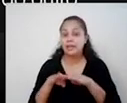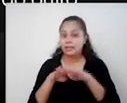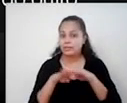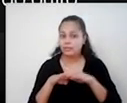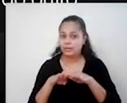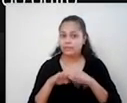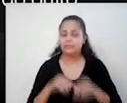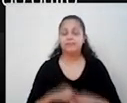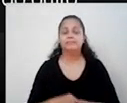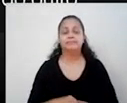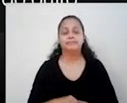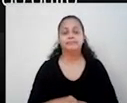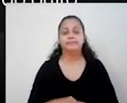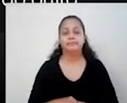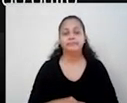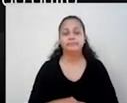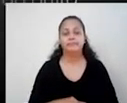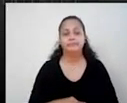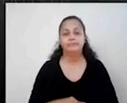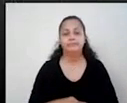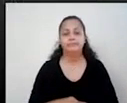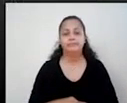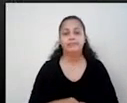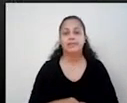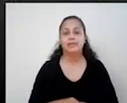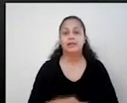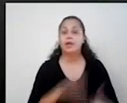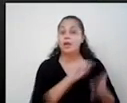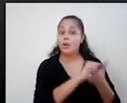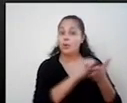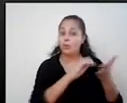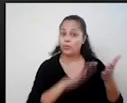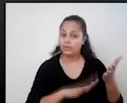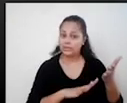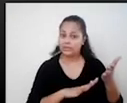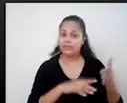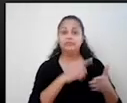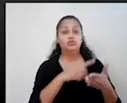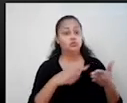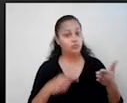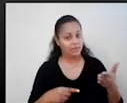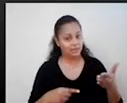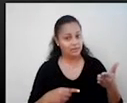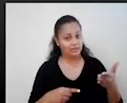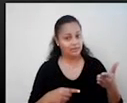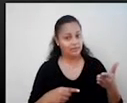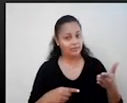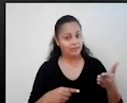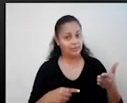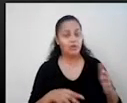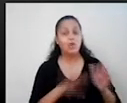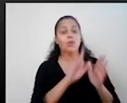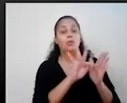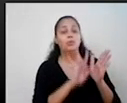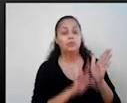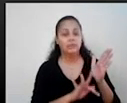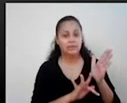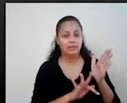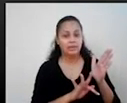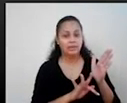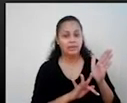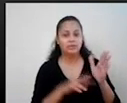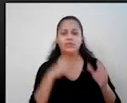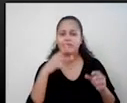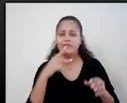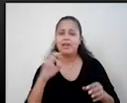de equivalência, certo? Aqui está, então, um exercício do material de vocês, tá? Tem um texto aí que vai